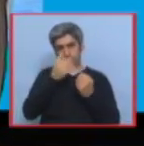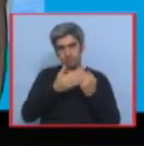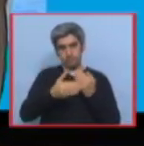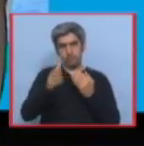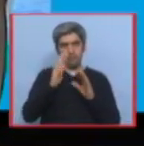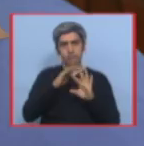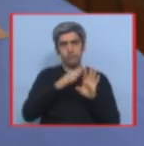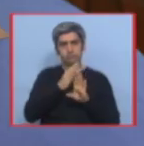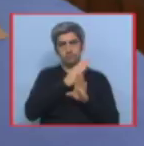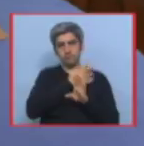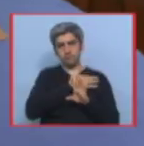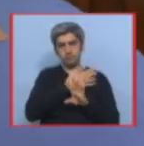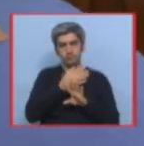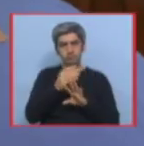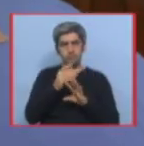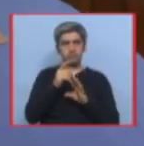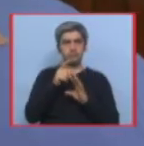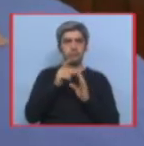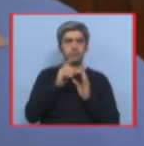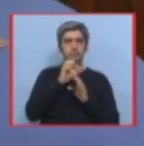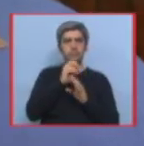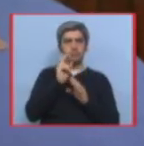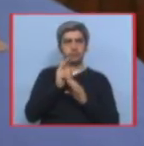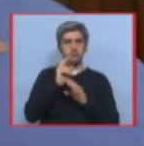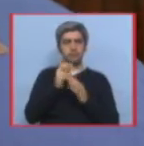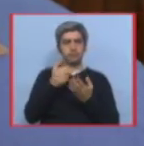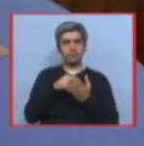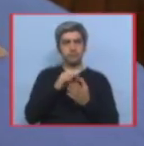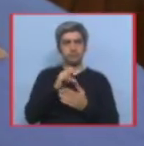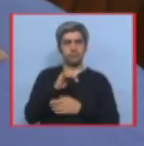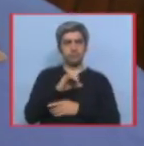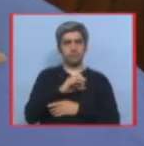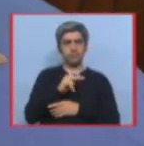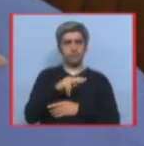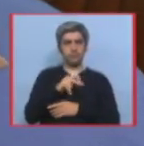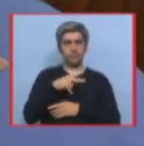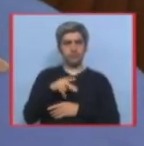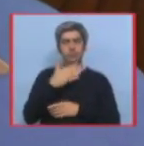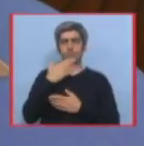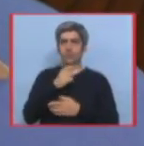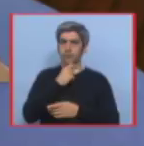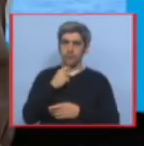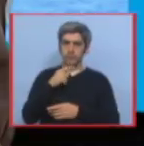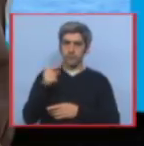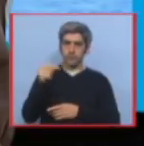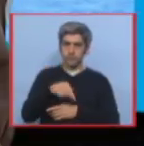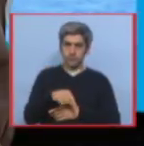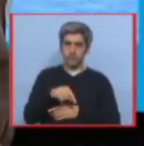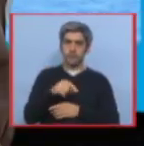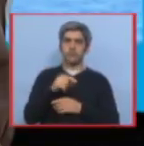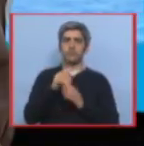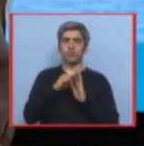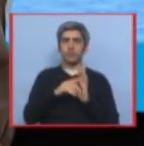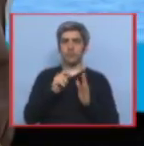já realizamos em ordem à celebração destes 800 anos de presença franciscana em Portugal. Padre Armindo Carvalho, agradeço-lhe ter estado aqui no programa